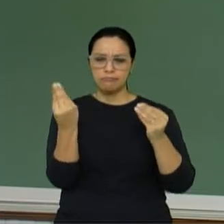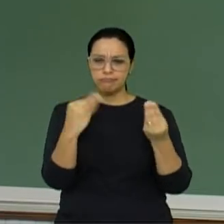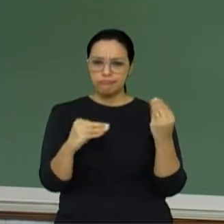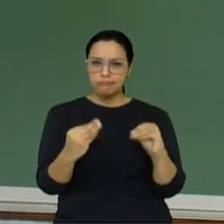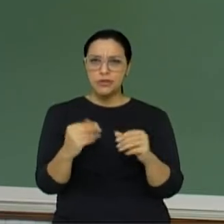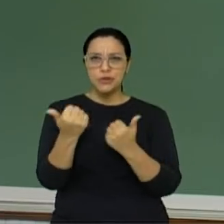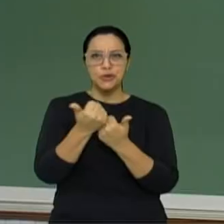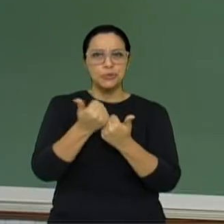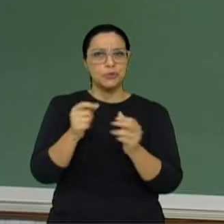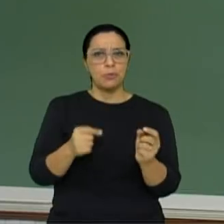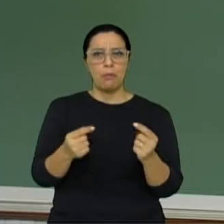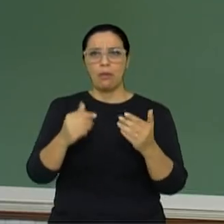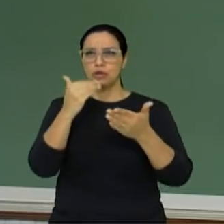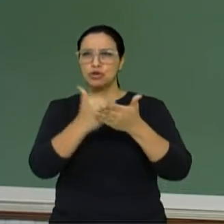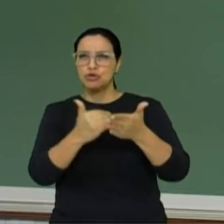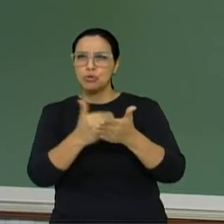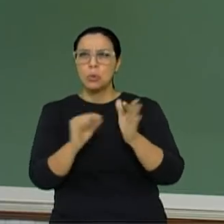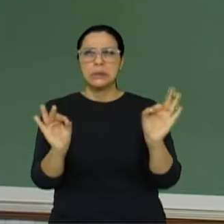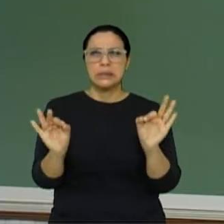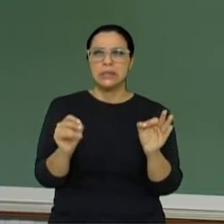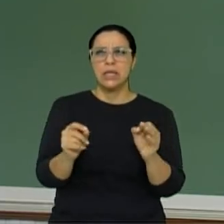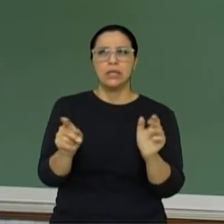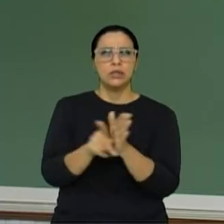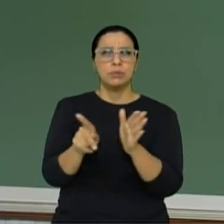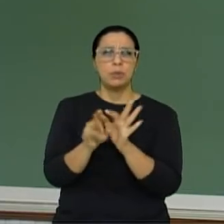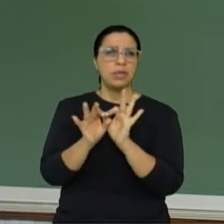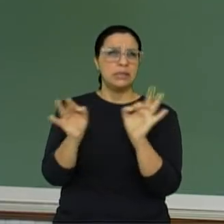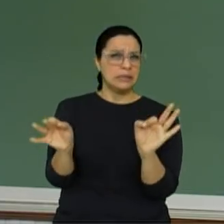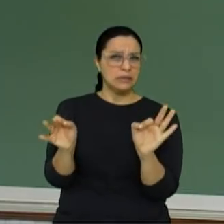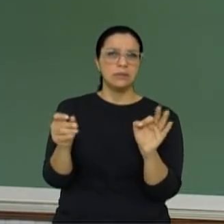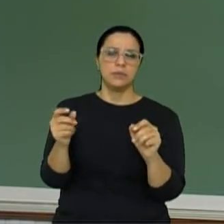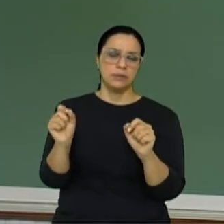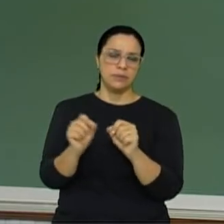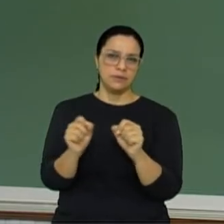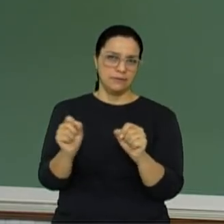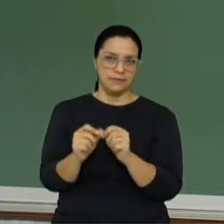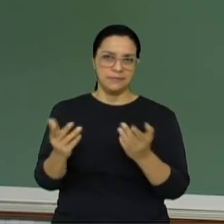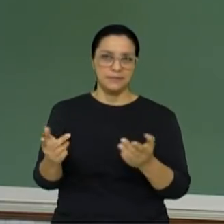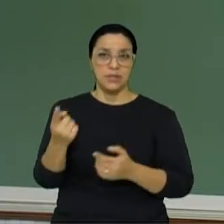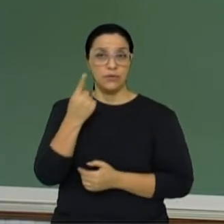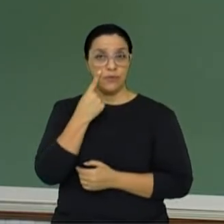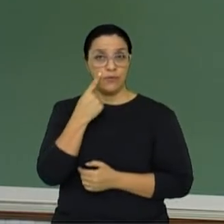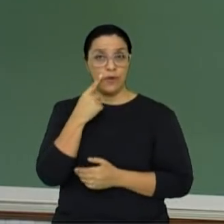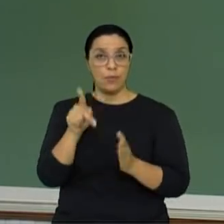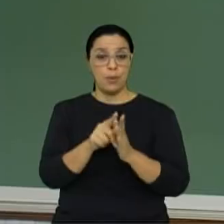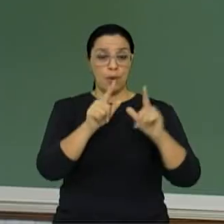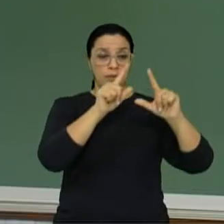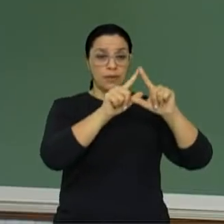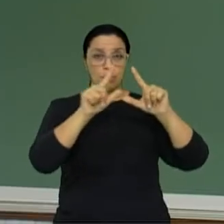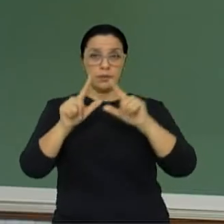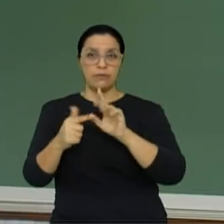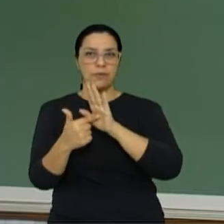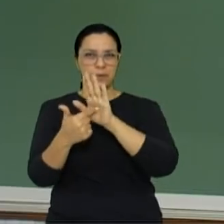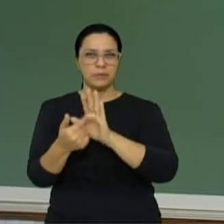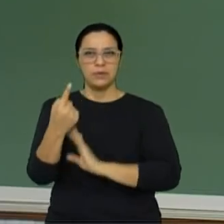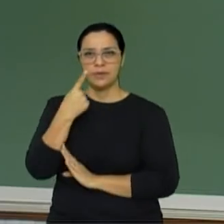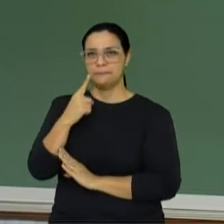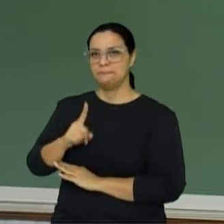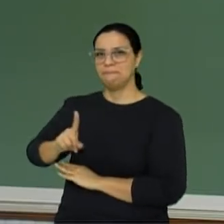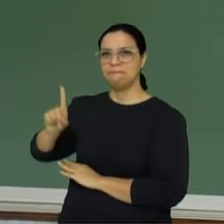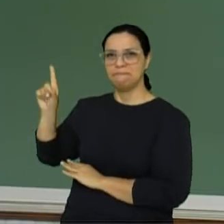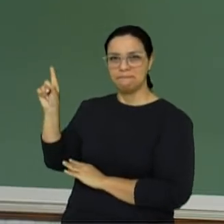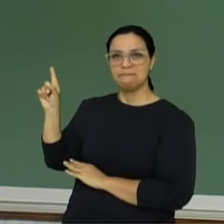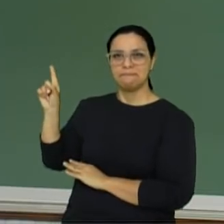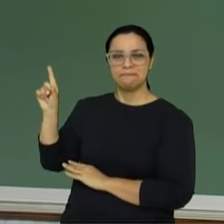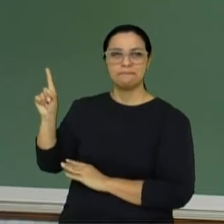tem que ficar descontando nada de nada, então ele acaba se tornando um exercício bem simples. Vamos primeiro destacar os triângulos, né?